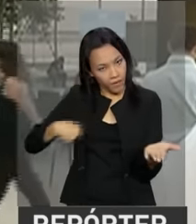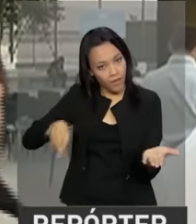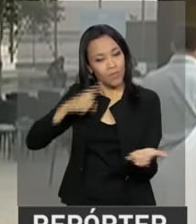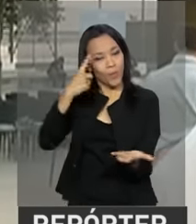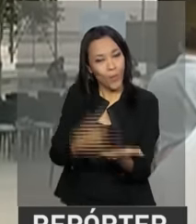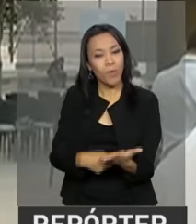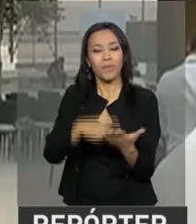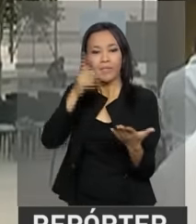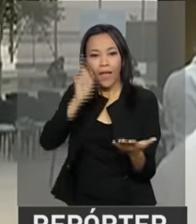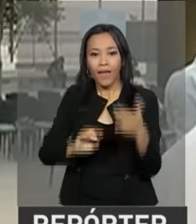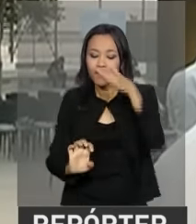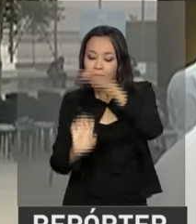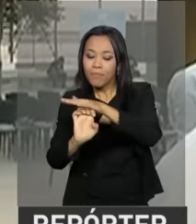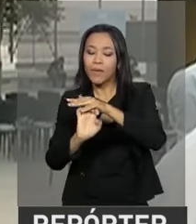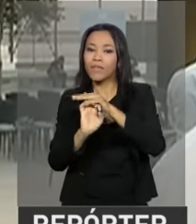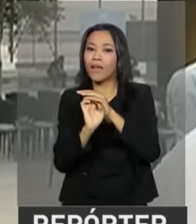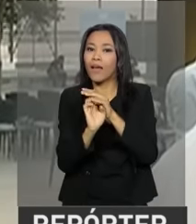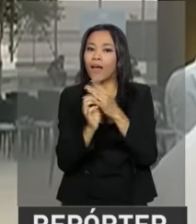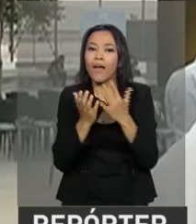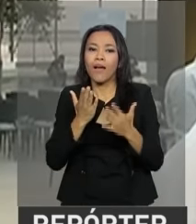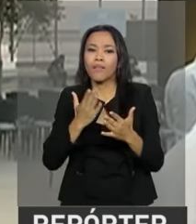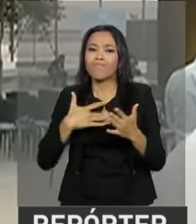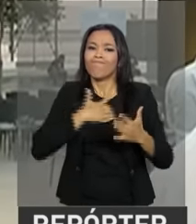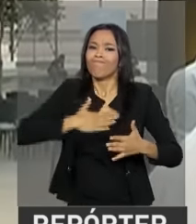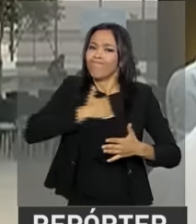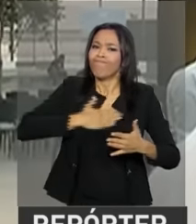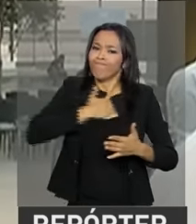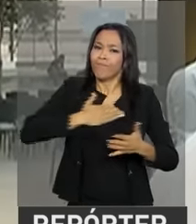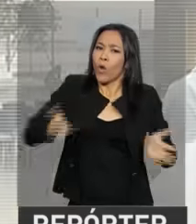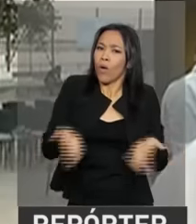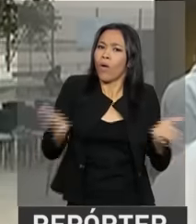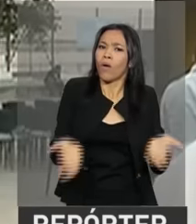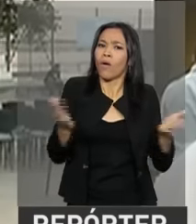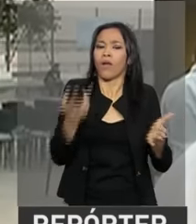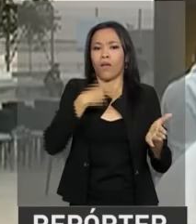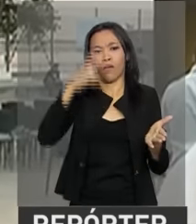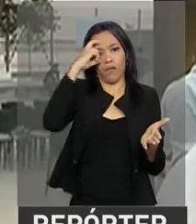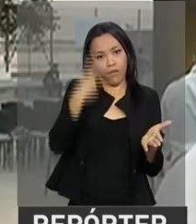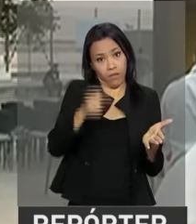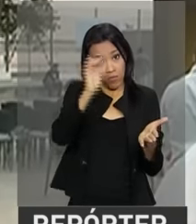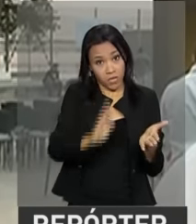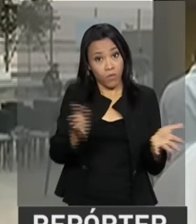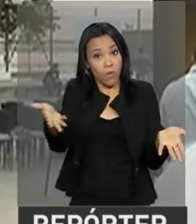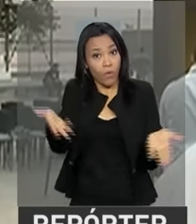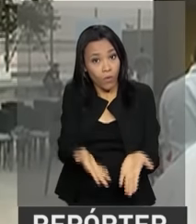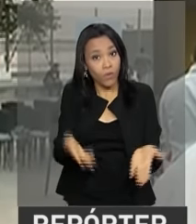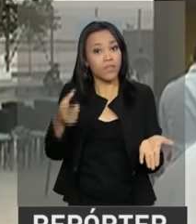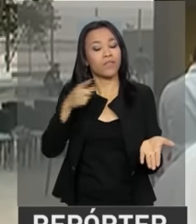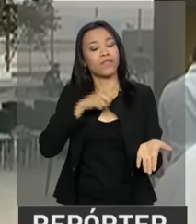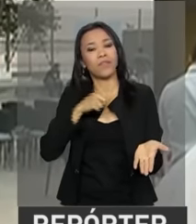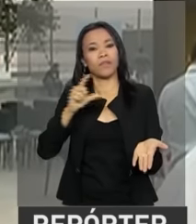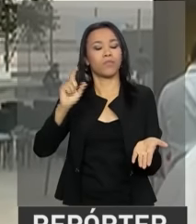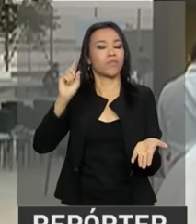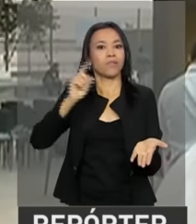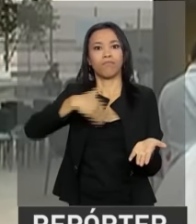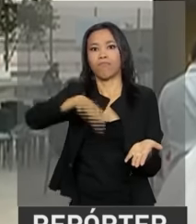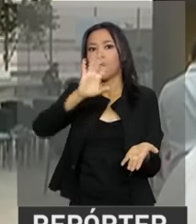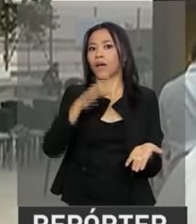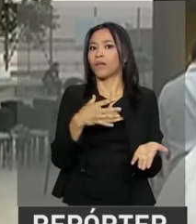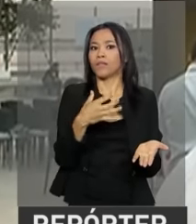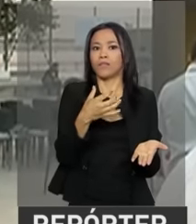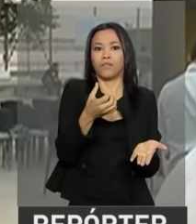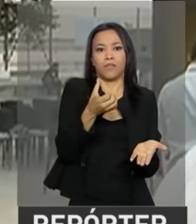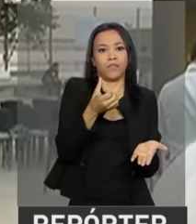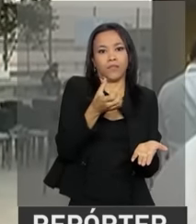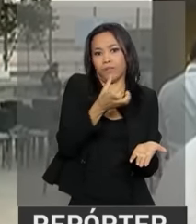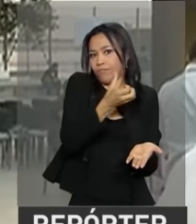no DNA da da companhia ess esse compromisso com a cultura brasileira hoje a gente tem carteira histórico mais de 600 filmes